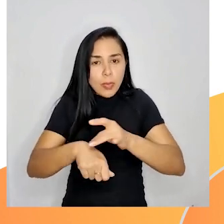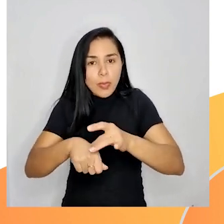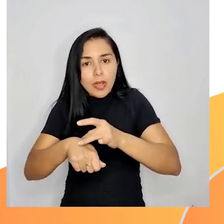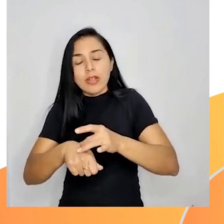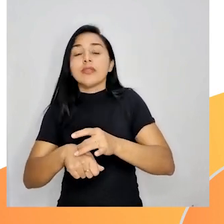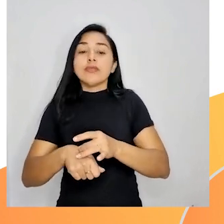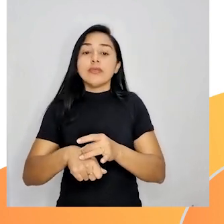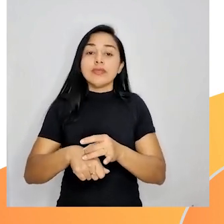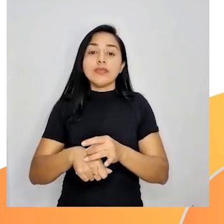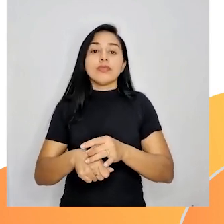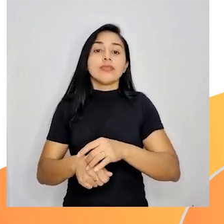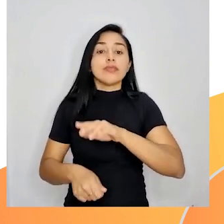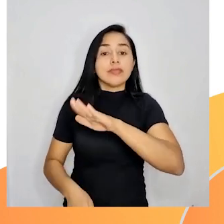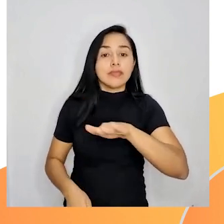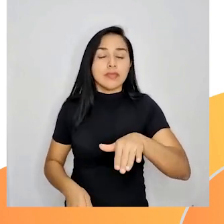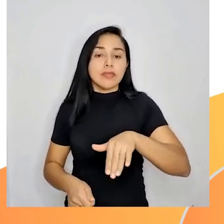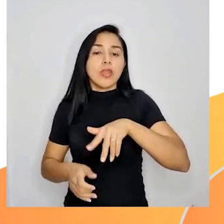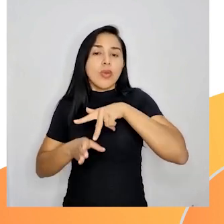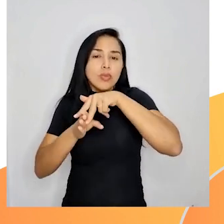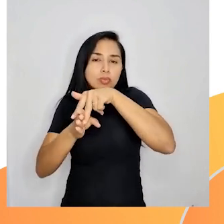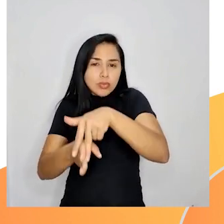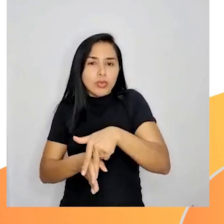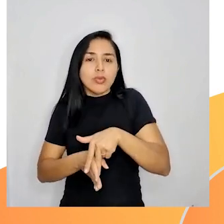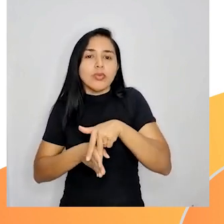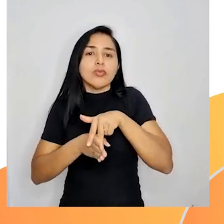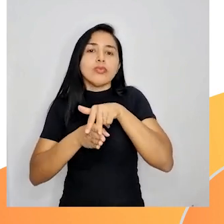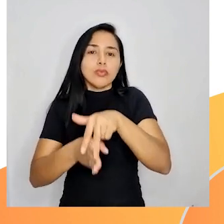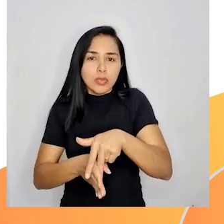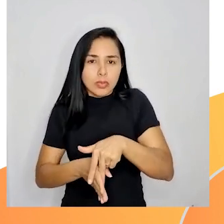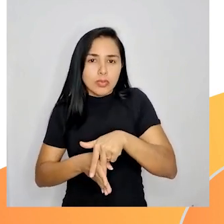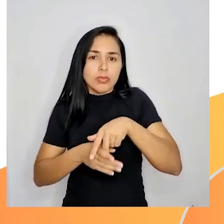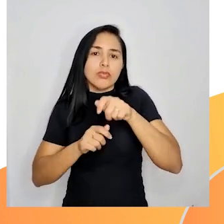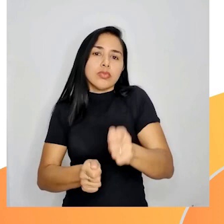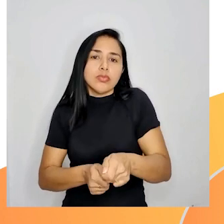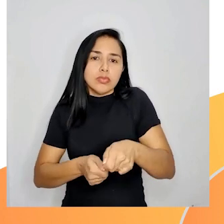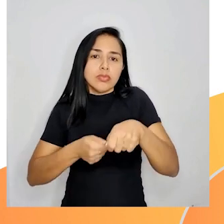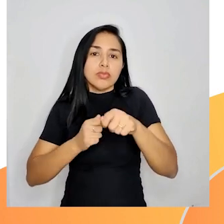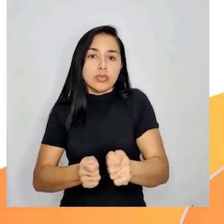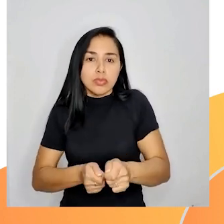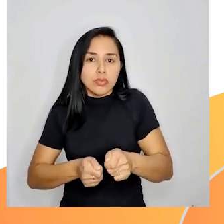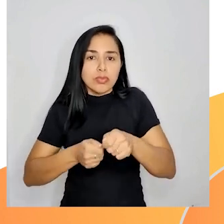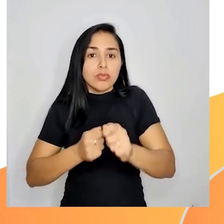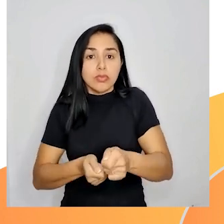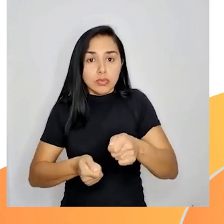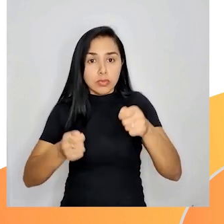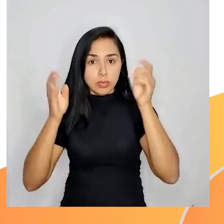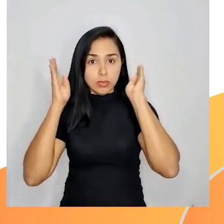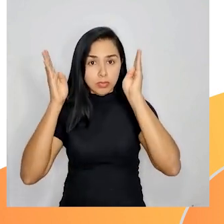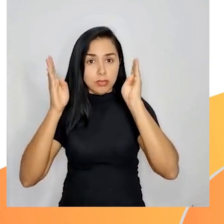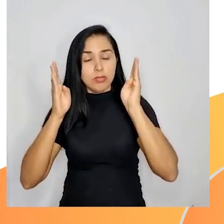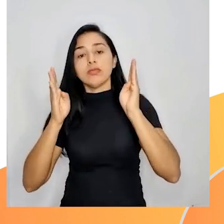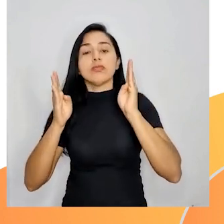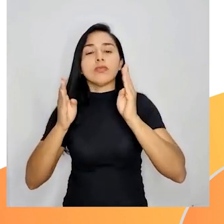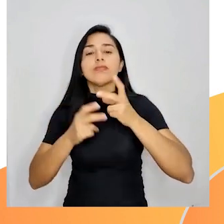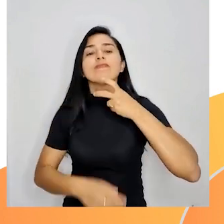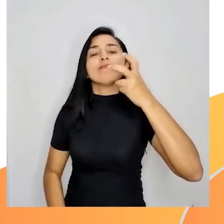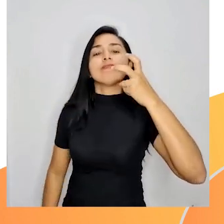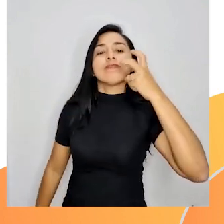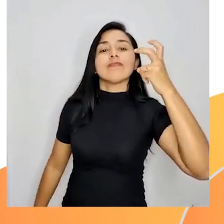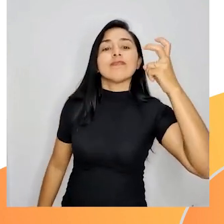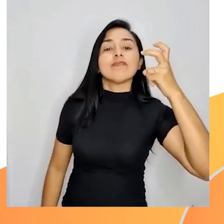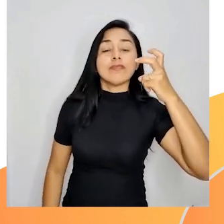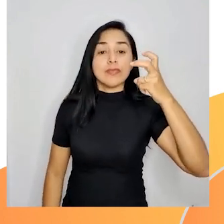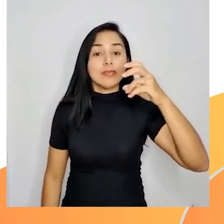Carvoeiro! E vão tocando os animais com um rélio enorme. Os burros